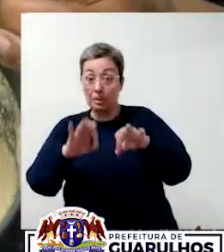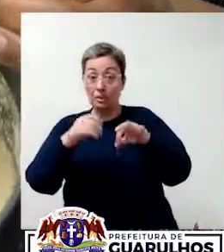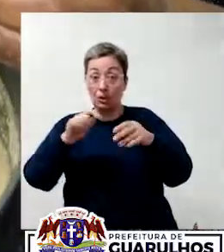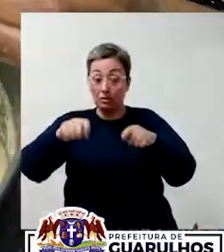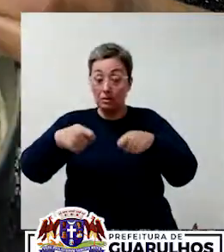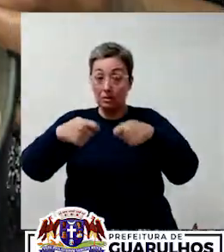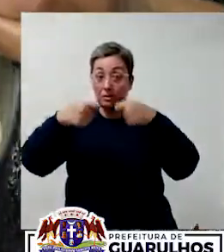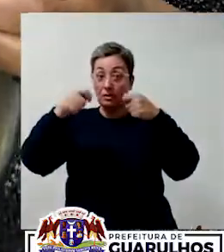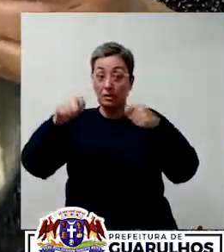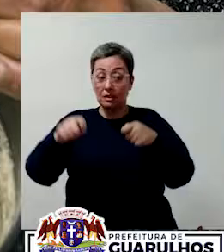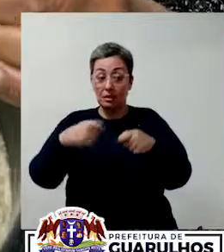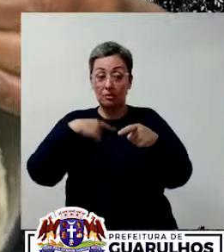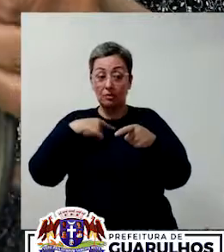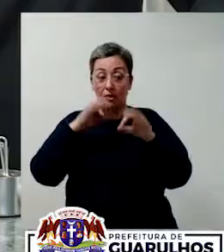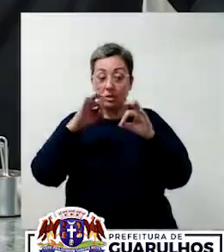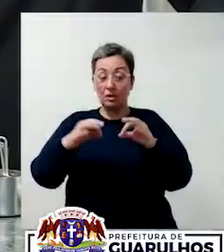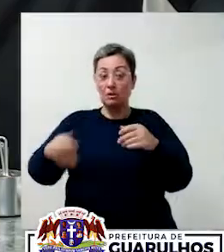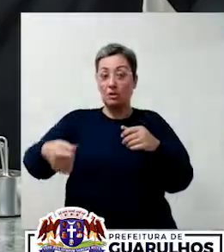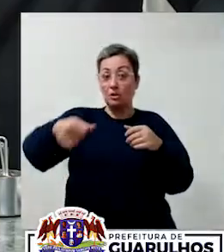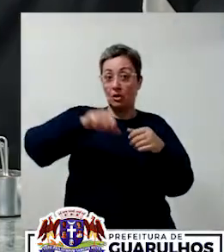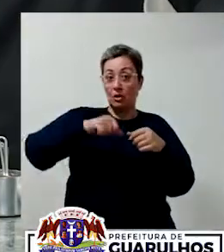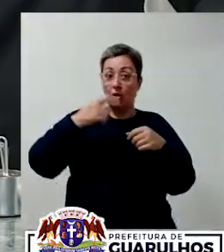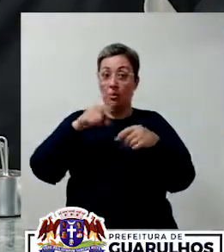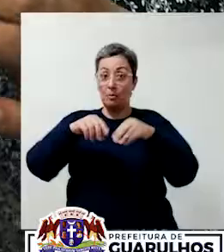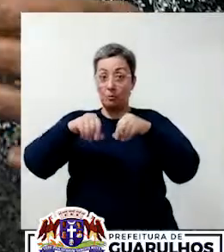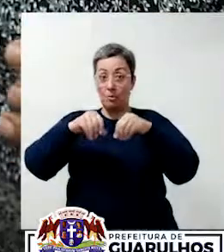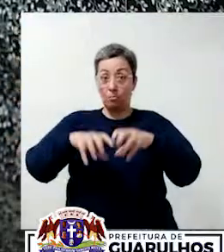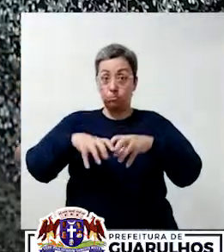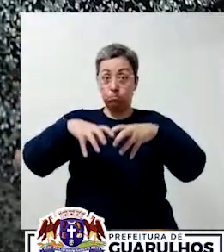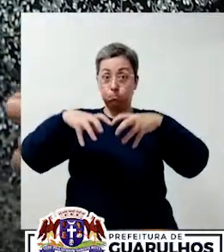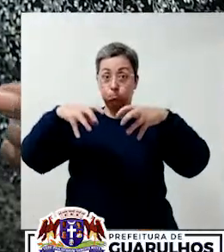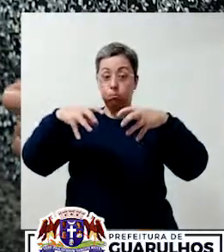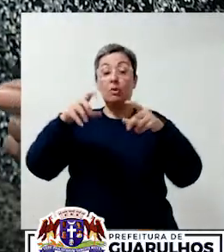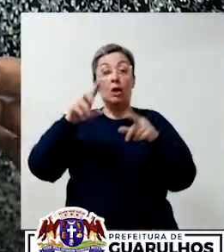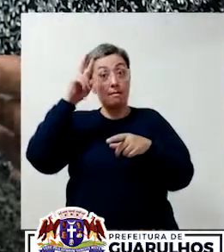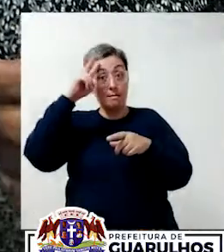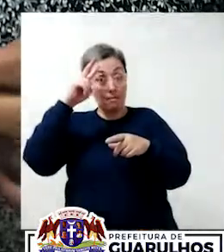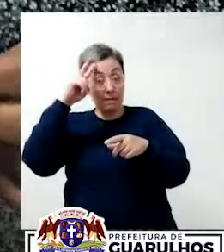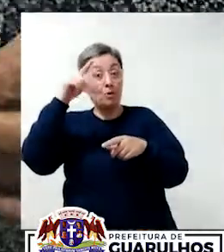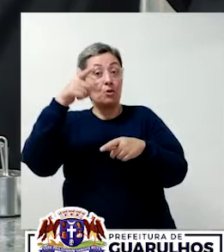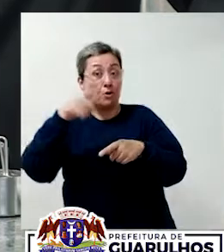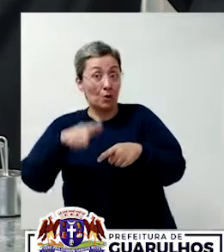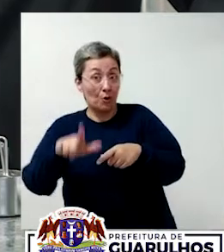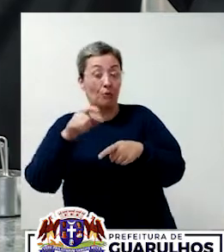Vocês veem que, ó, esse é o ponto que vai chegar a massa. Quando chegar nesse ponto, aí é acrescentado o